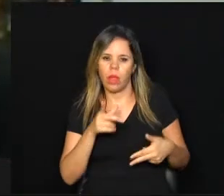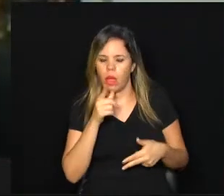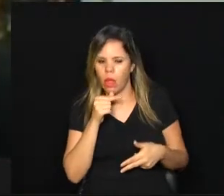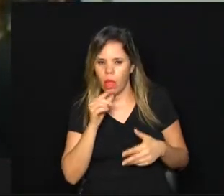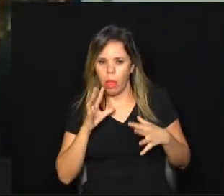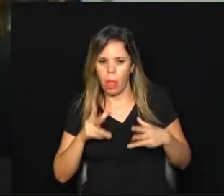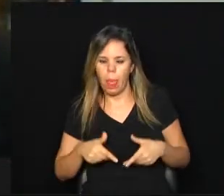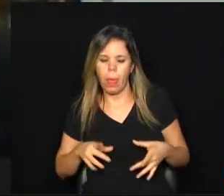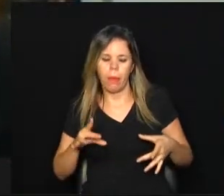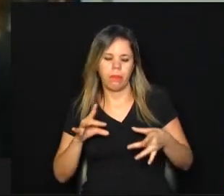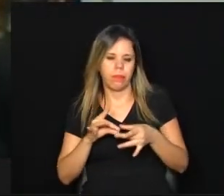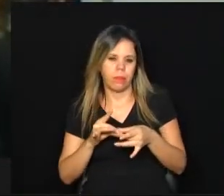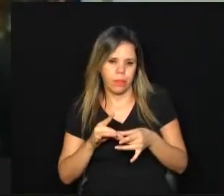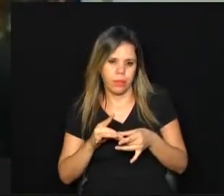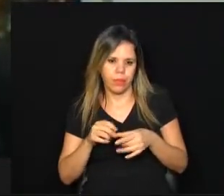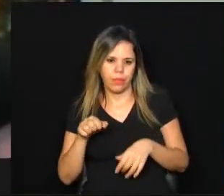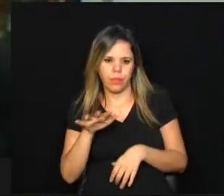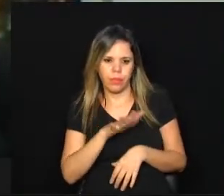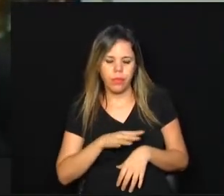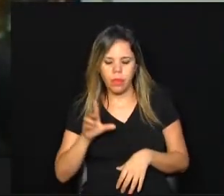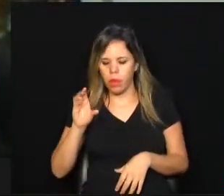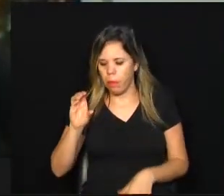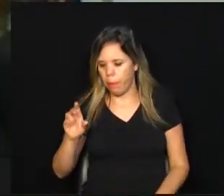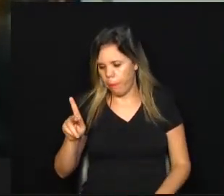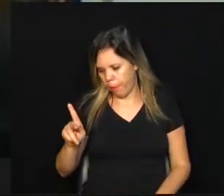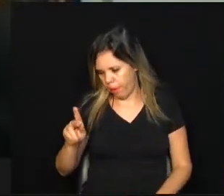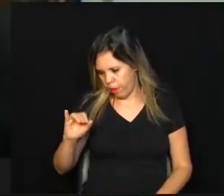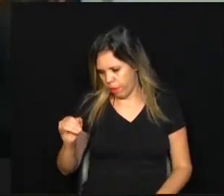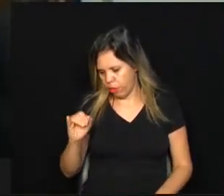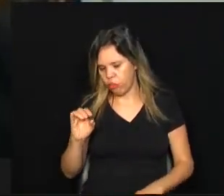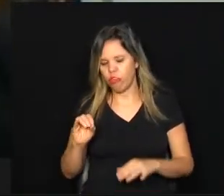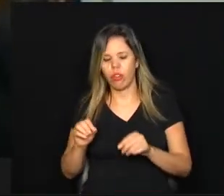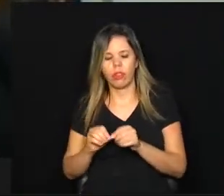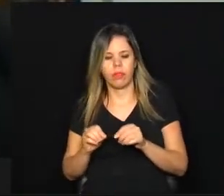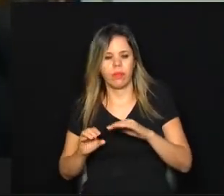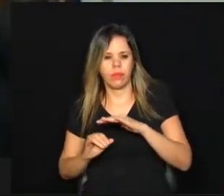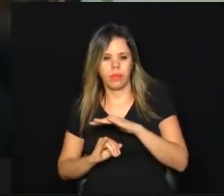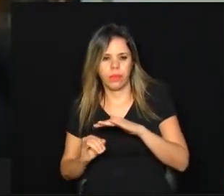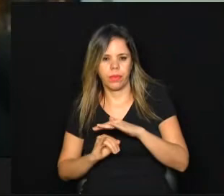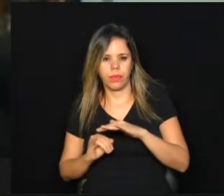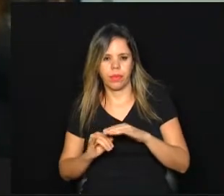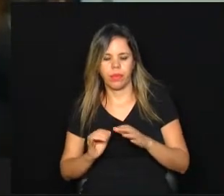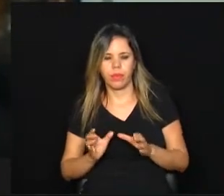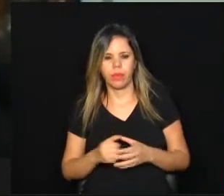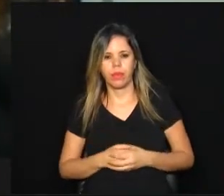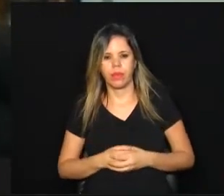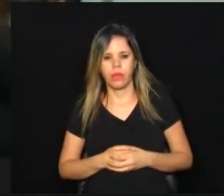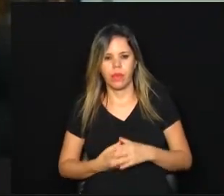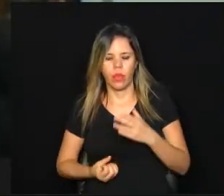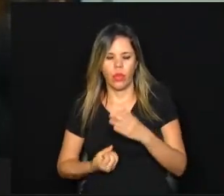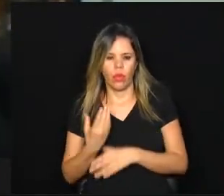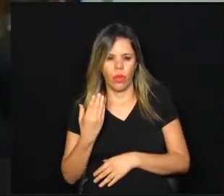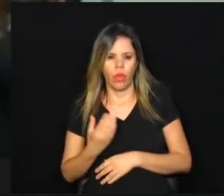saneamento, junto com a Ares PCJ, Agência de Regulação, e com os comitês de bacias, através da Fundação Agência de Bacias